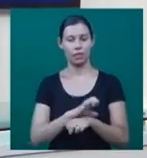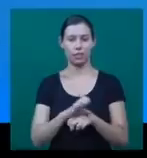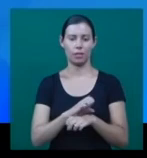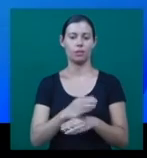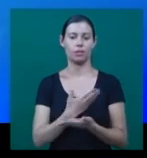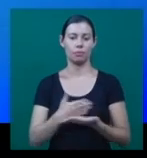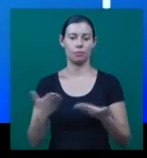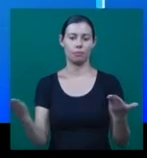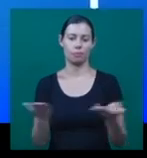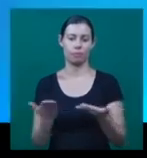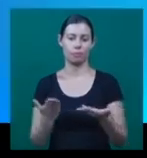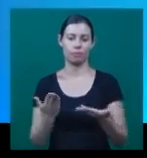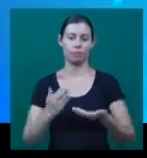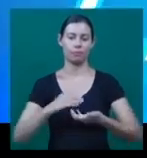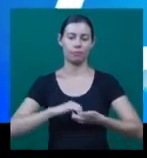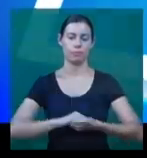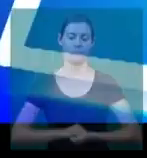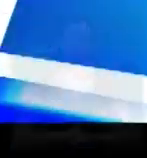agora.